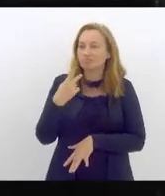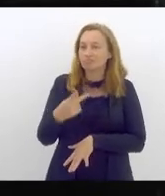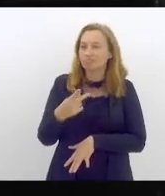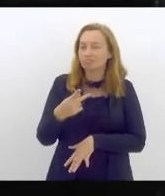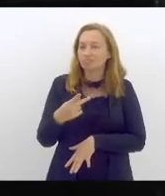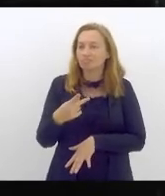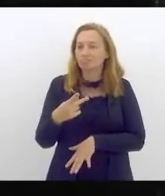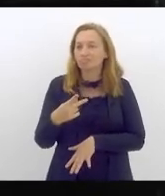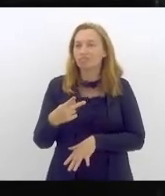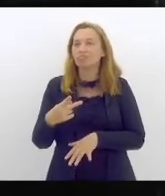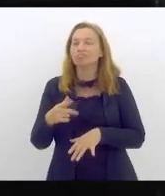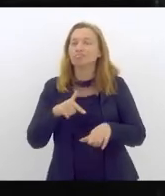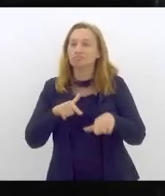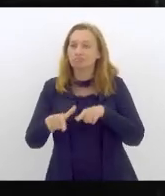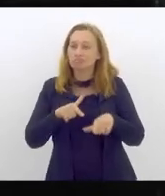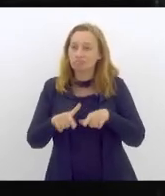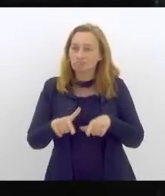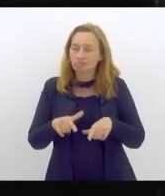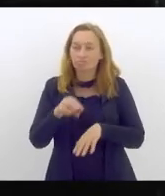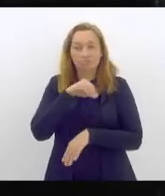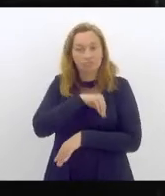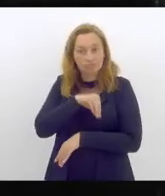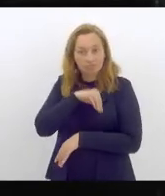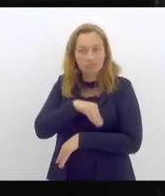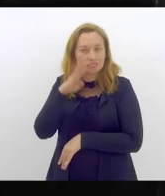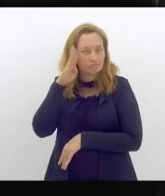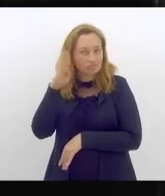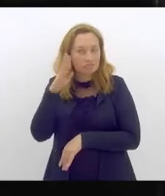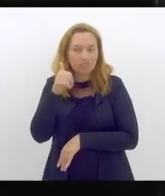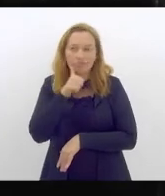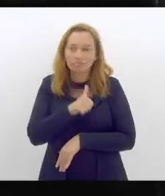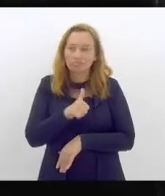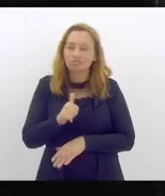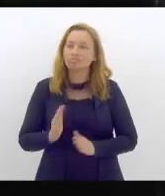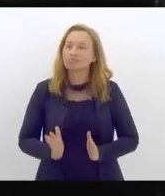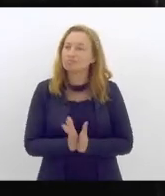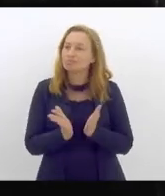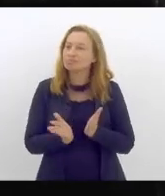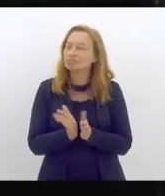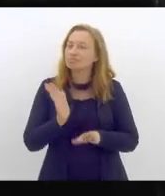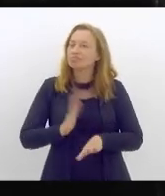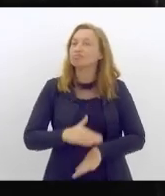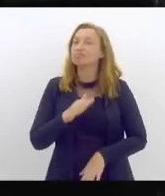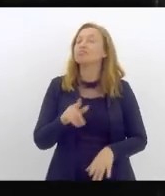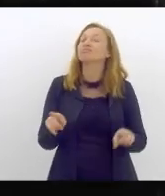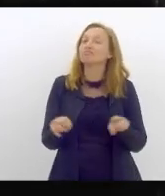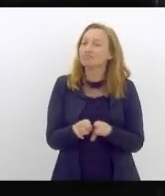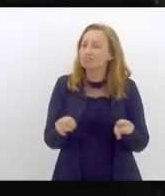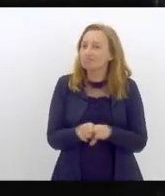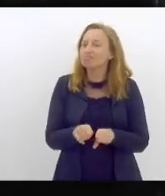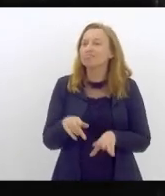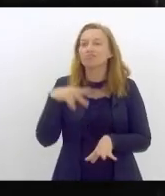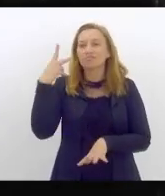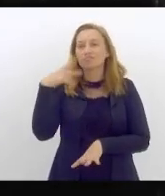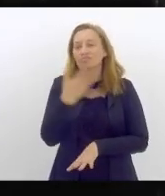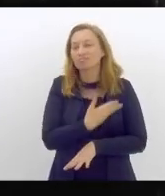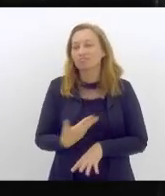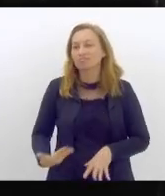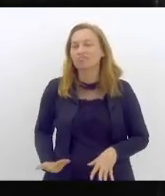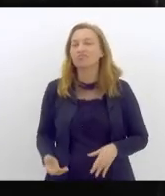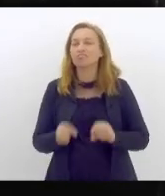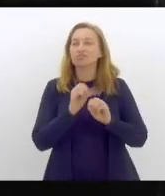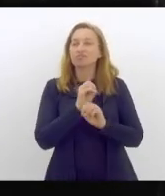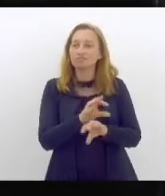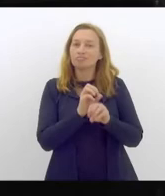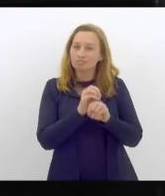à geração de renda não é Principalmente as mulheres mais vulneráveis e também na política pública de